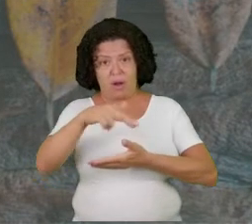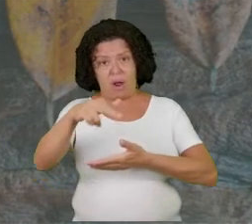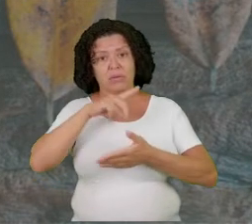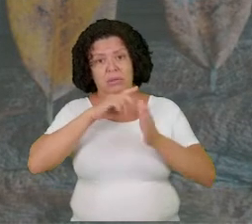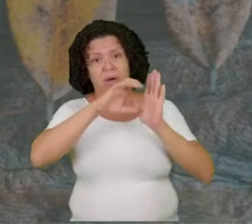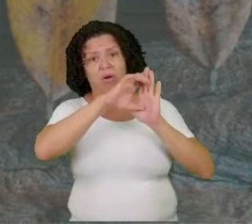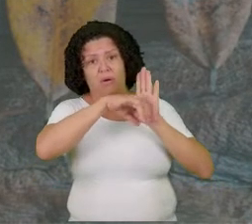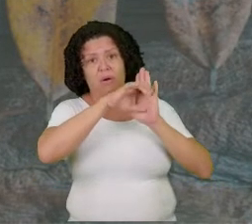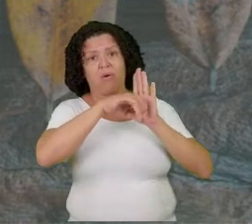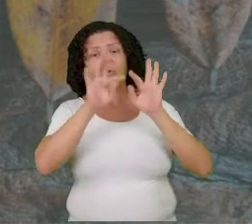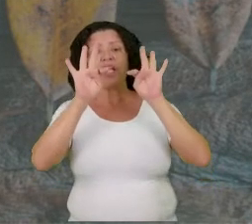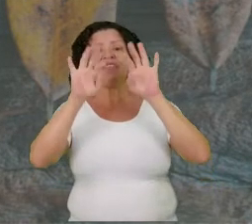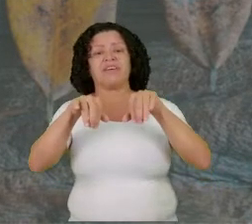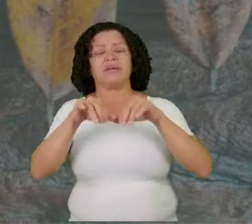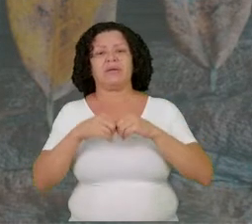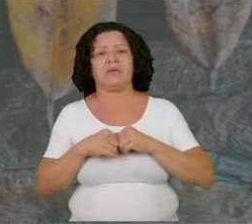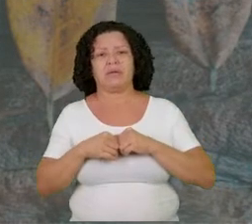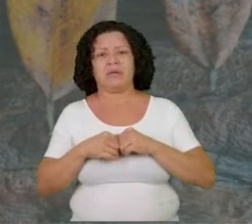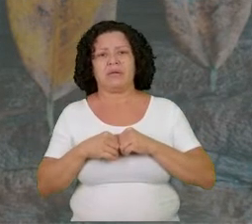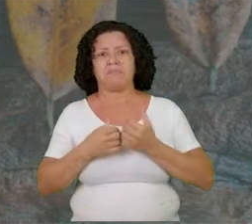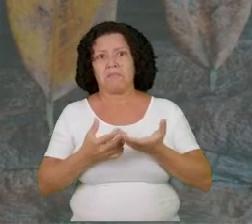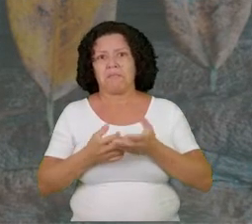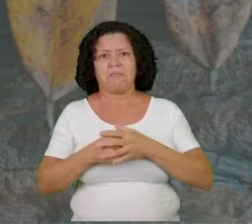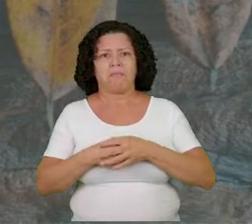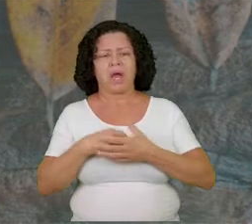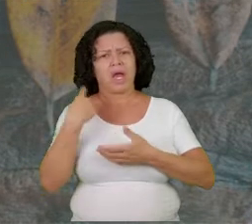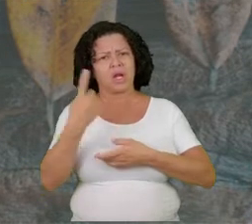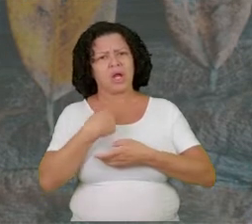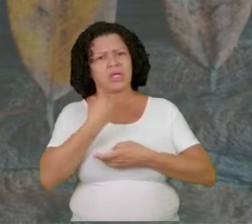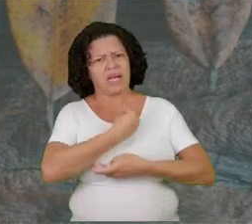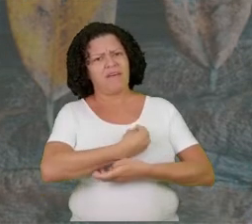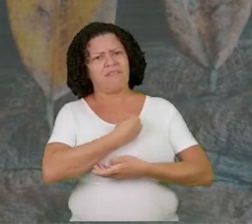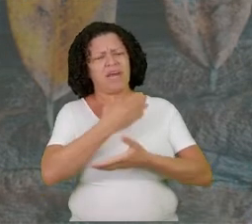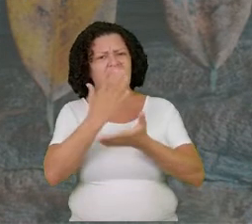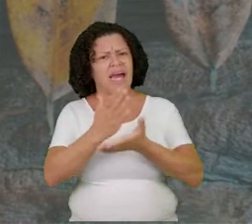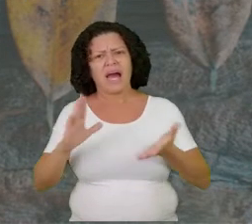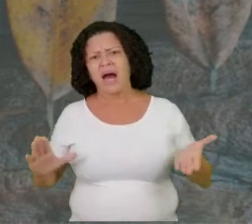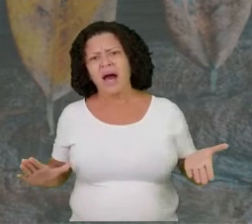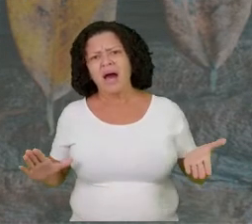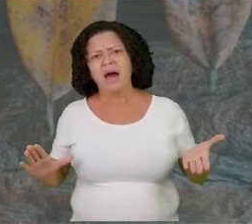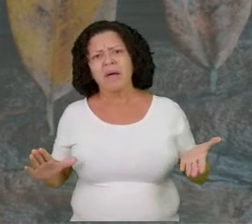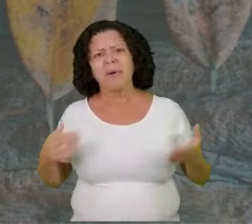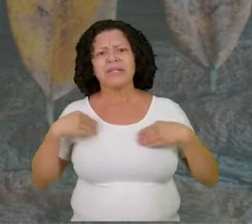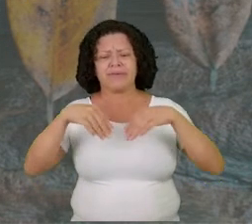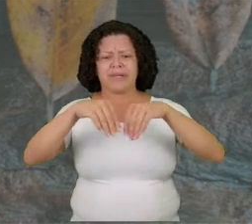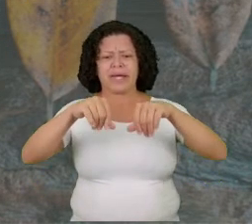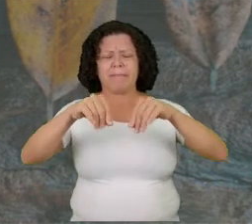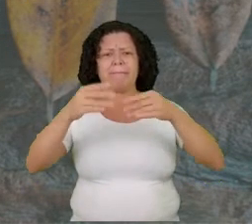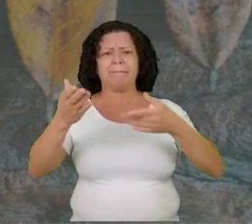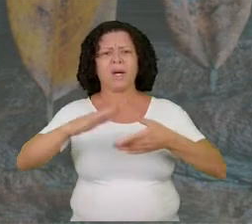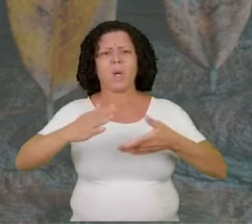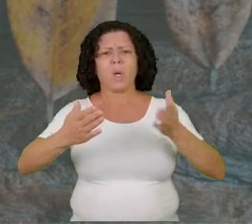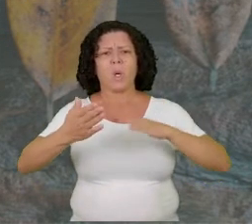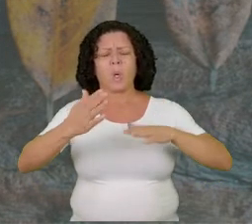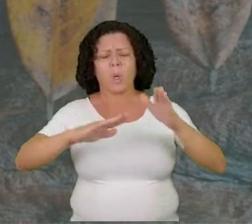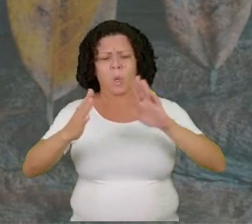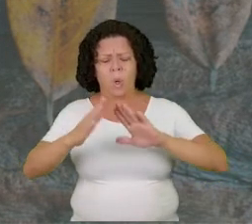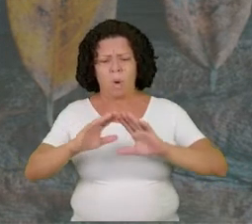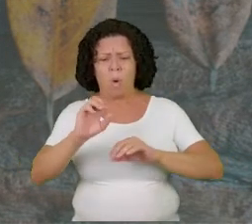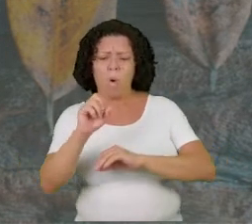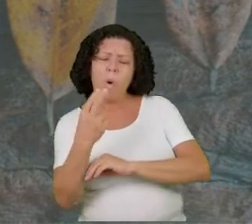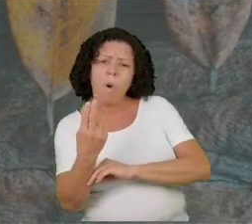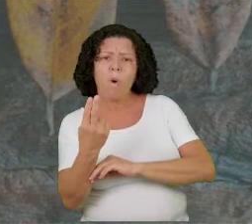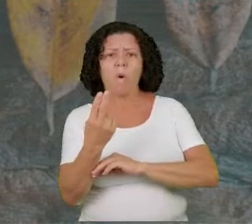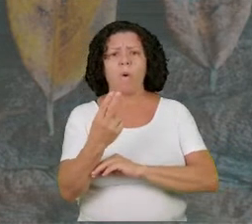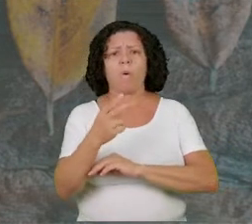esse conceito da finitude, né? Nossa vida acaba, nós viramos pó, né? Ou